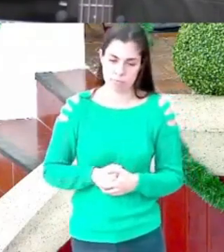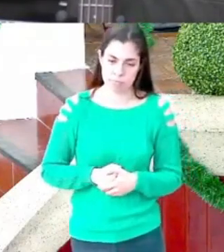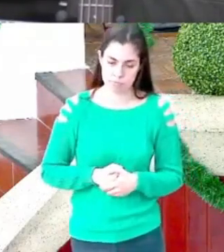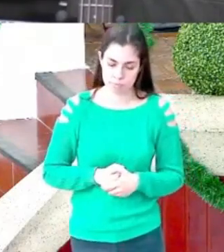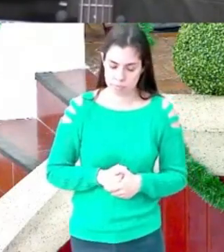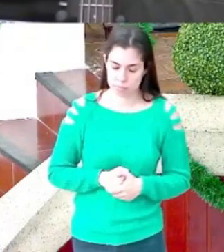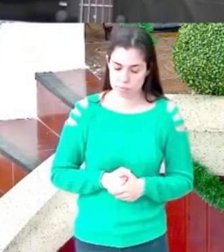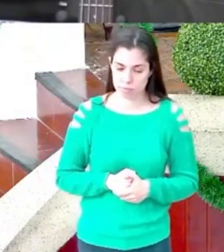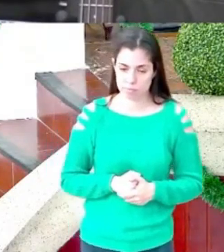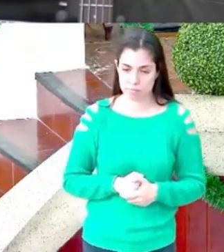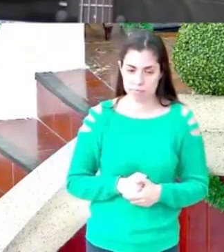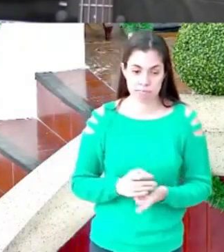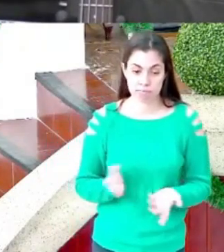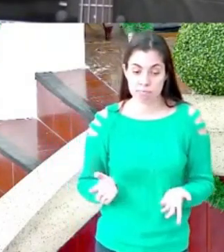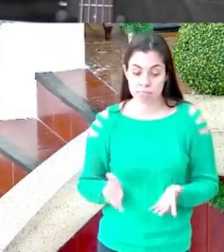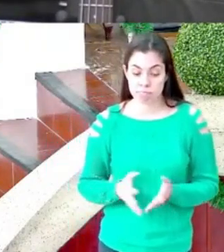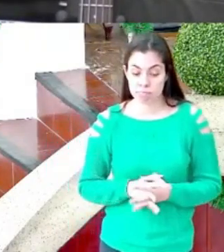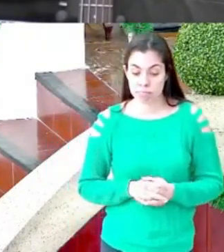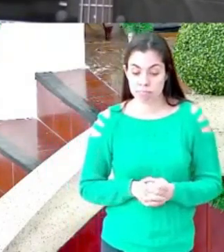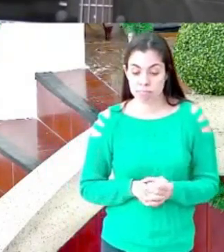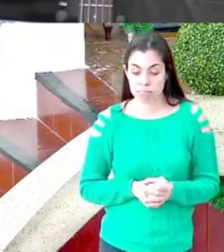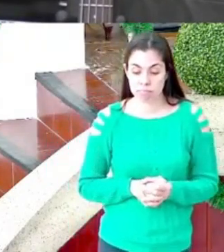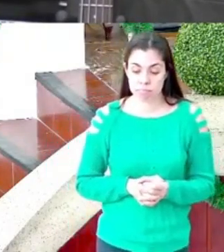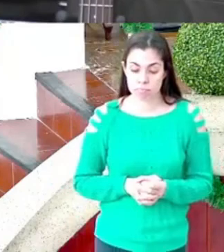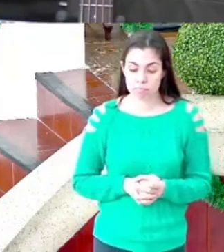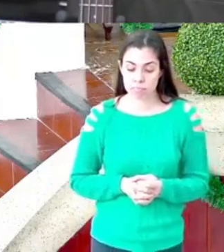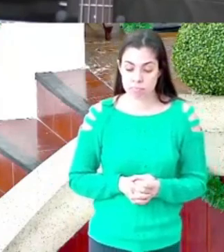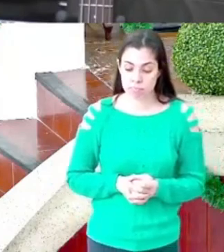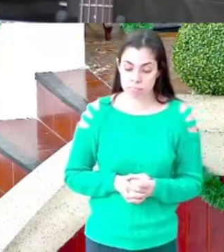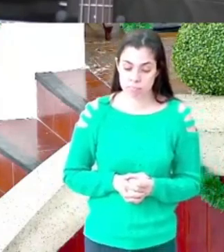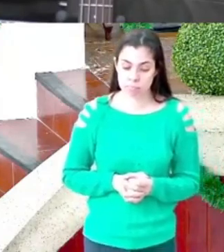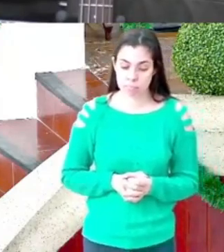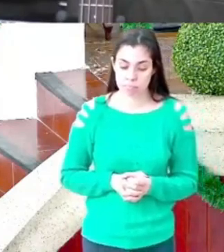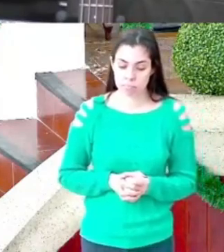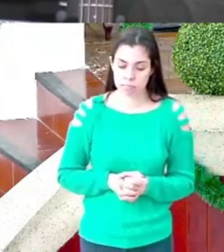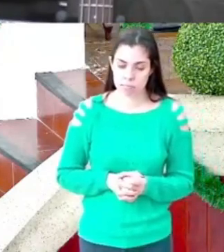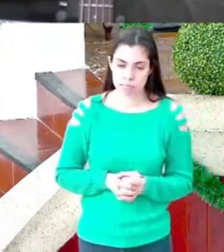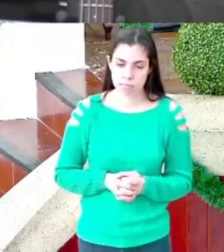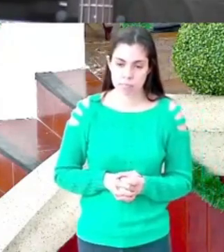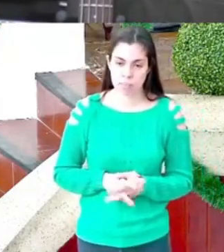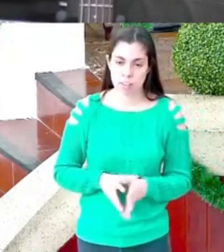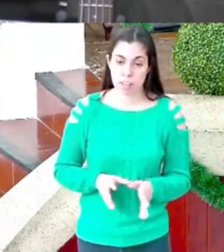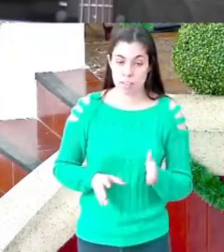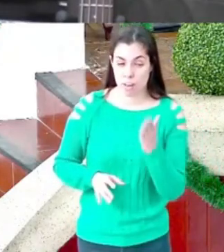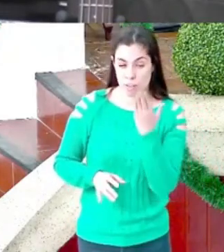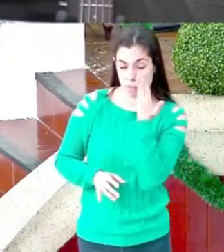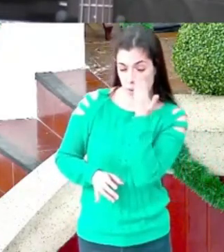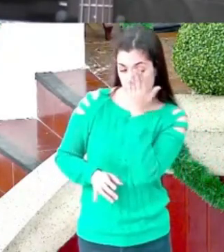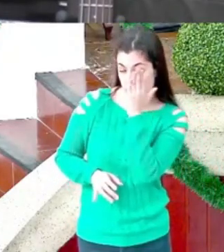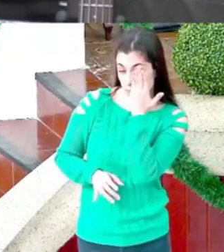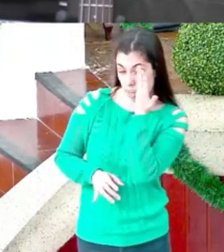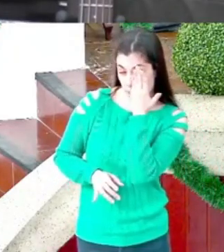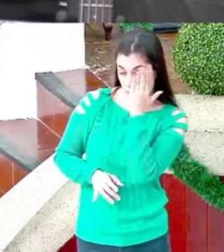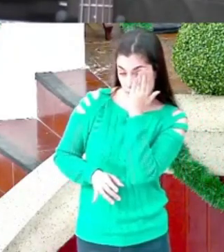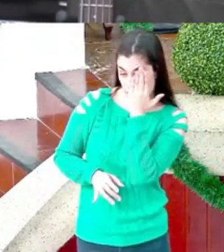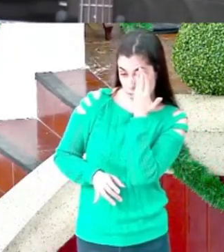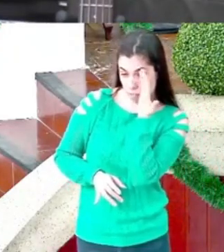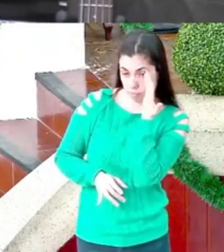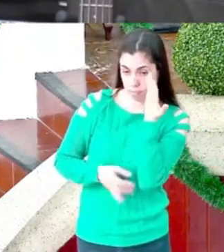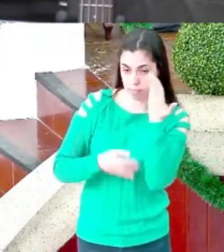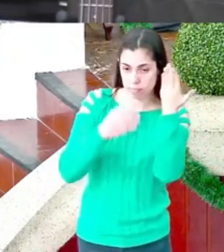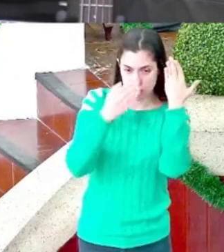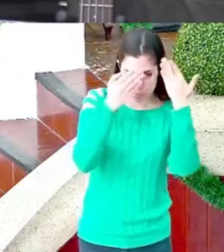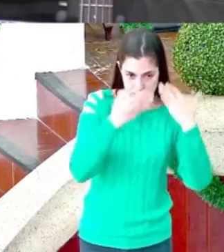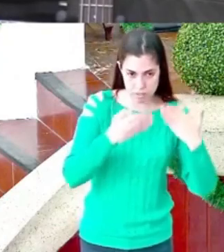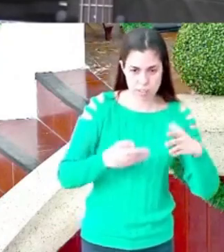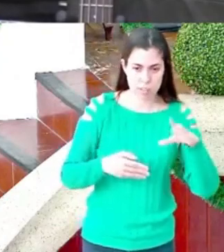Alguns outros se perdem na vida cristã por não viverem uma vida sincera diante de Deus. Por não